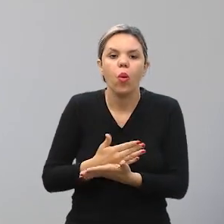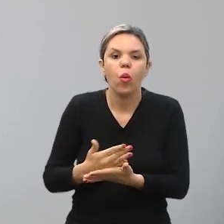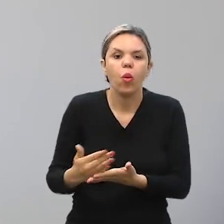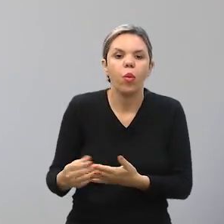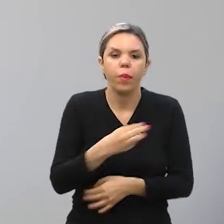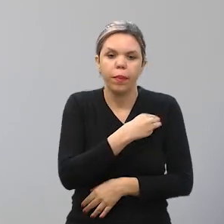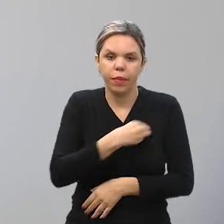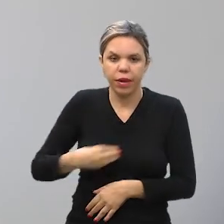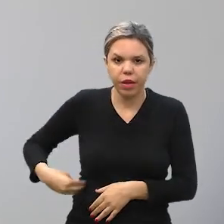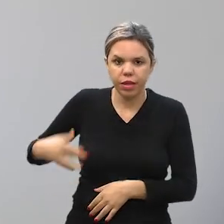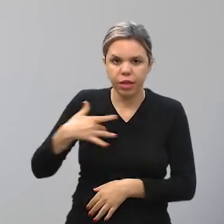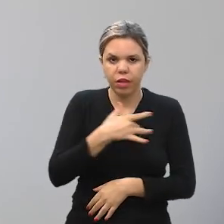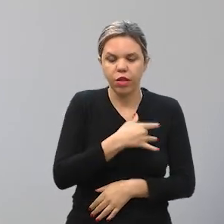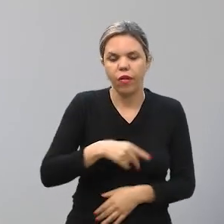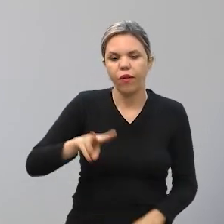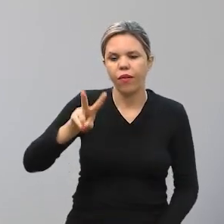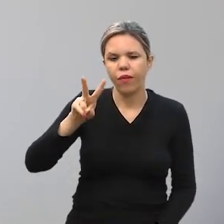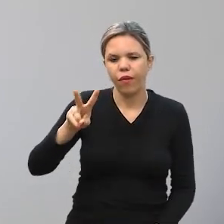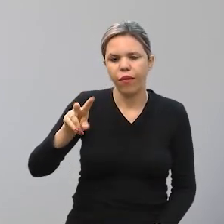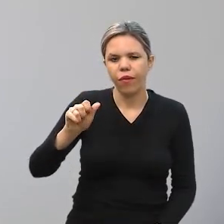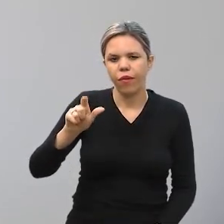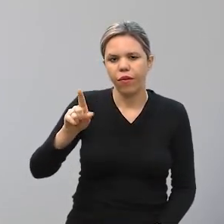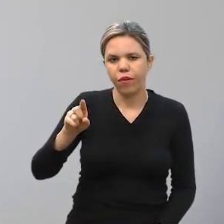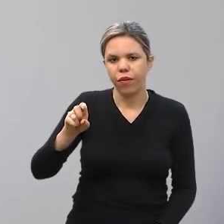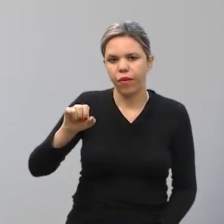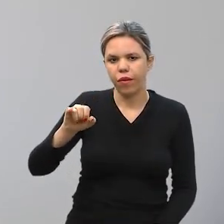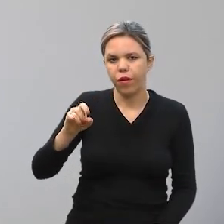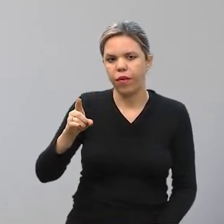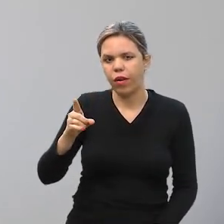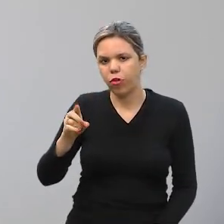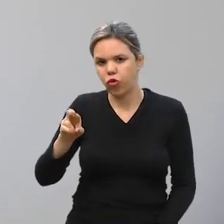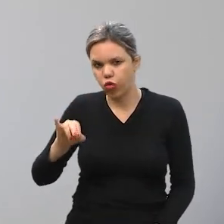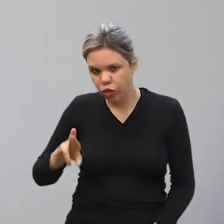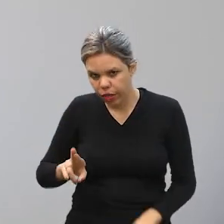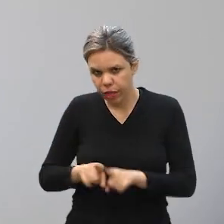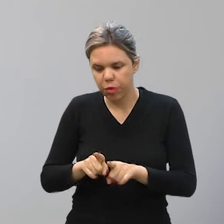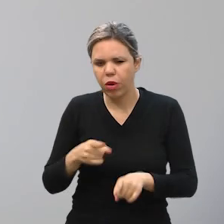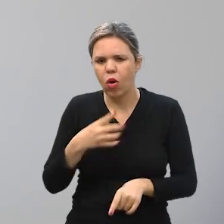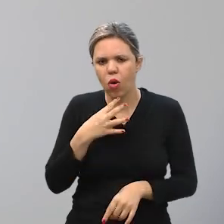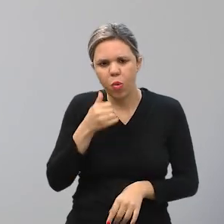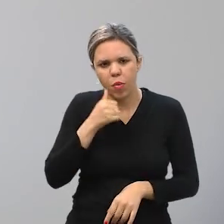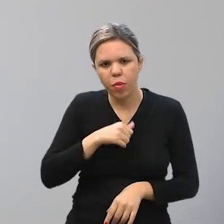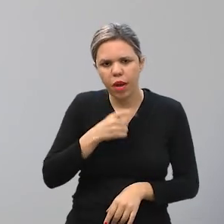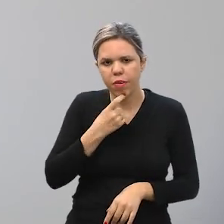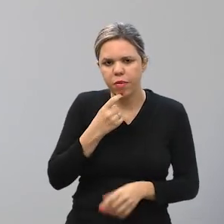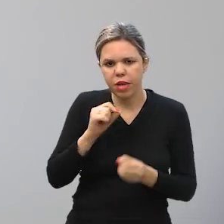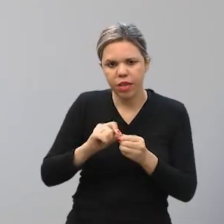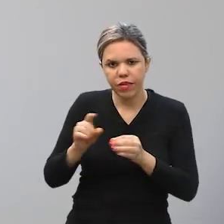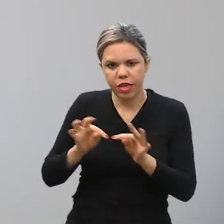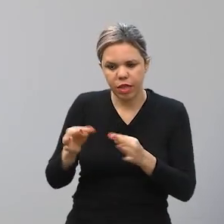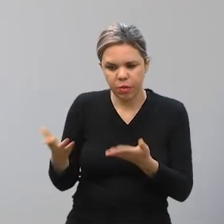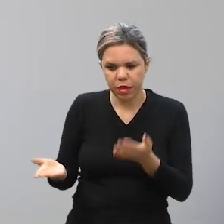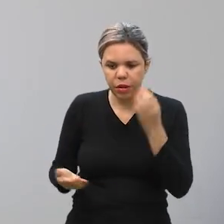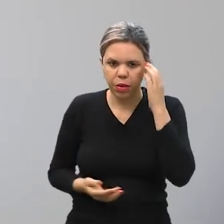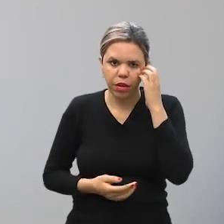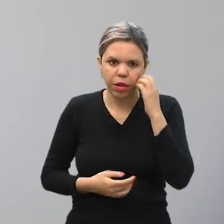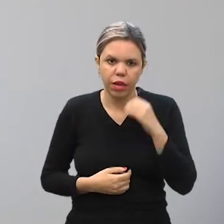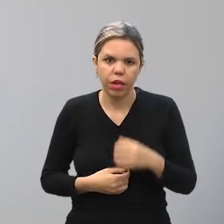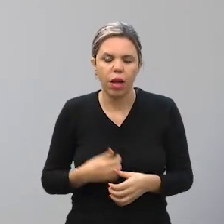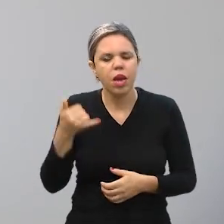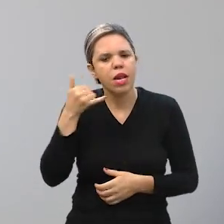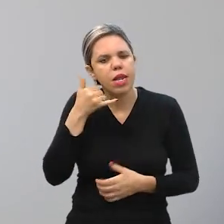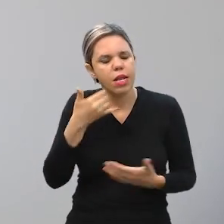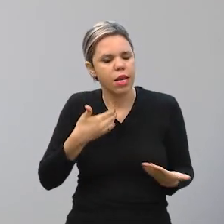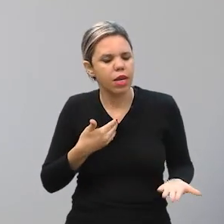Saúde, Valdir Arcoverde, tomou conhecimento que tinha uma senhora em Campinas que fazia isso. Ele me